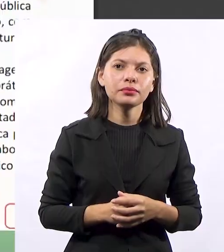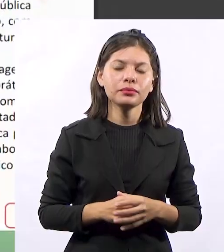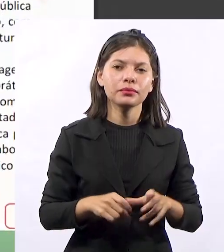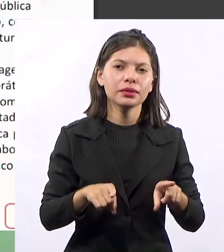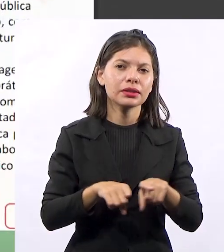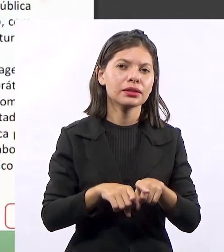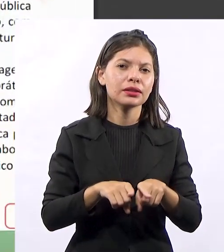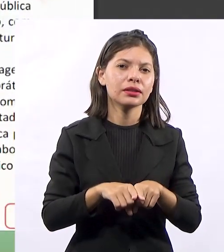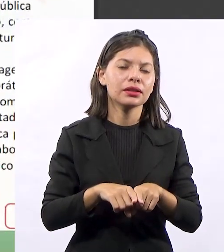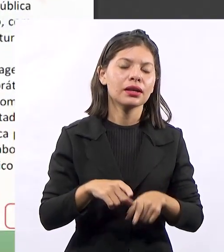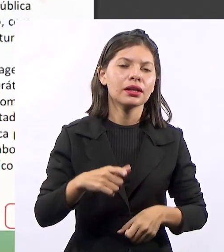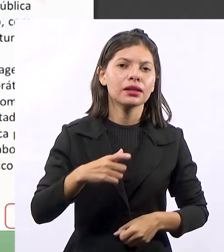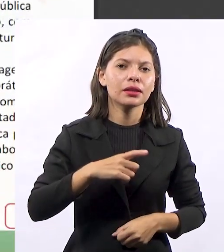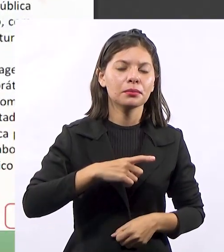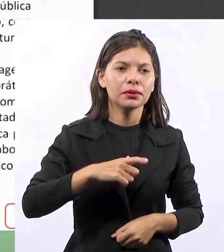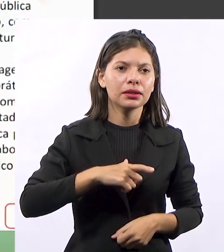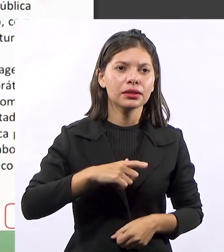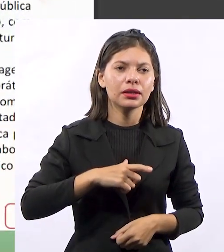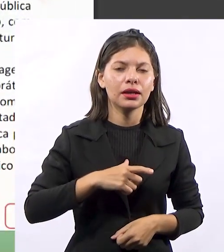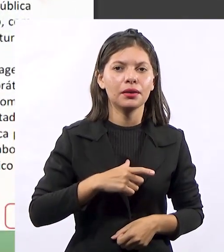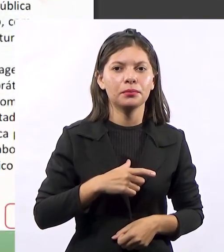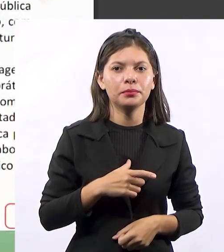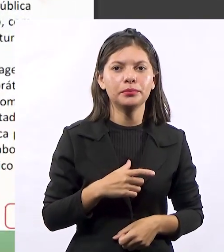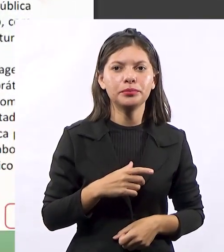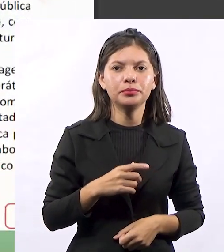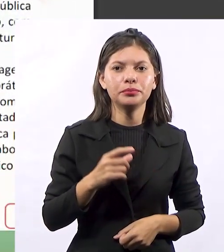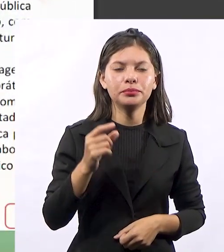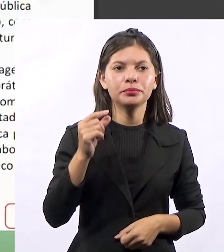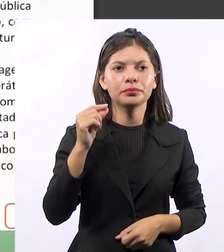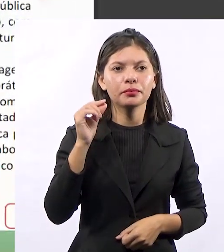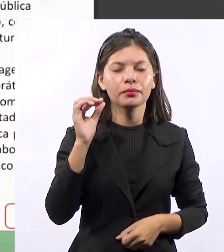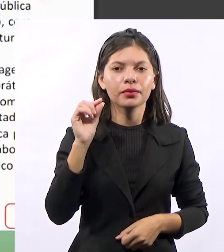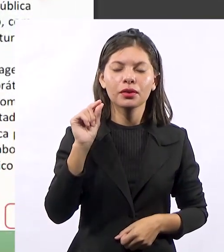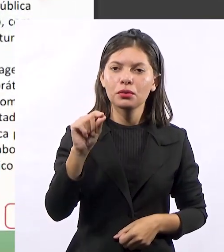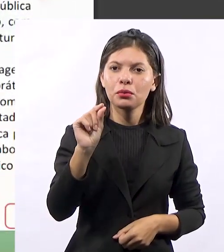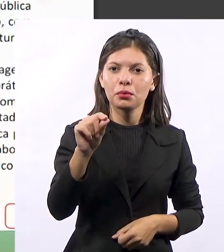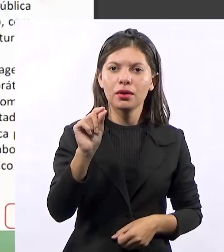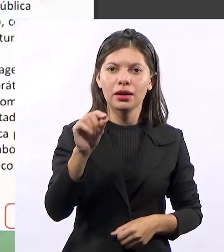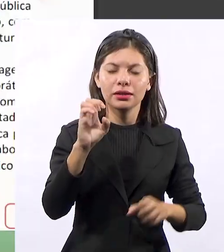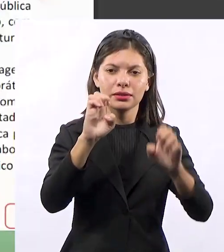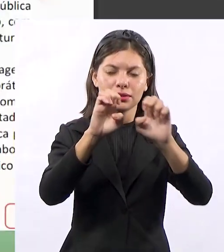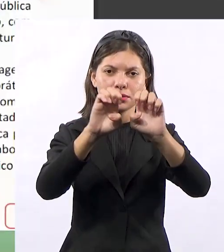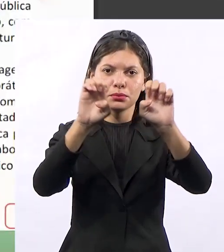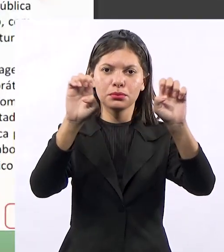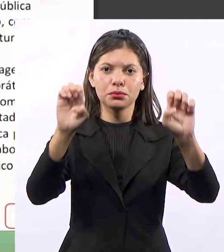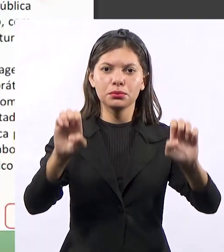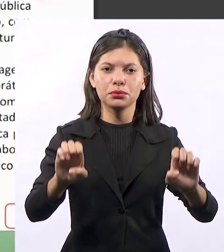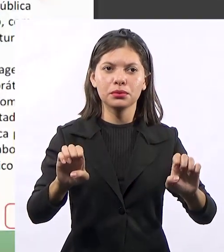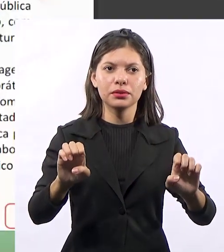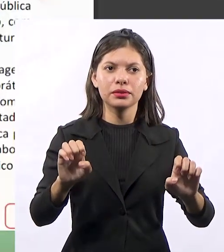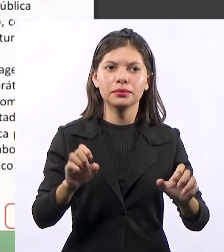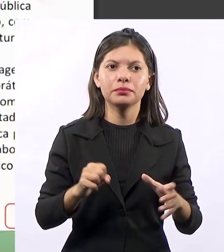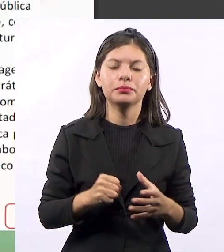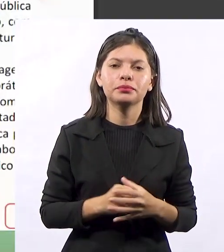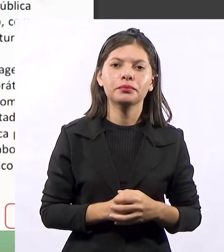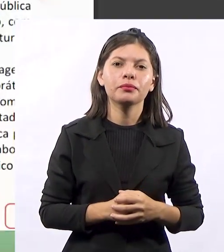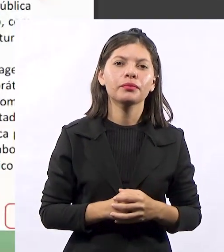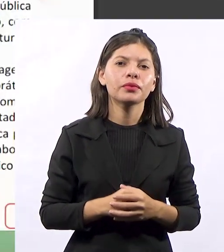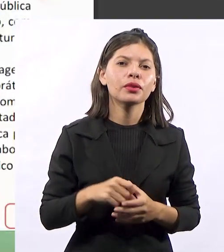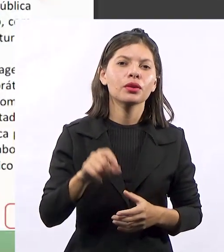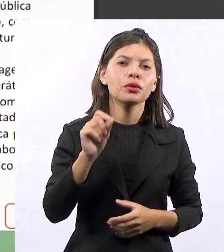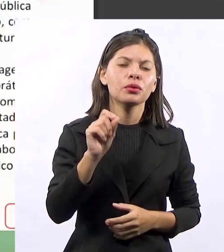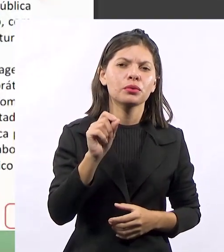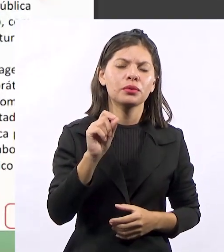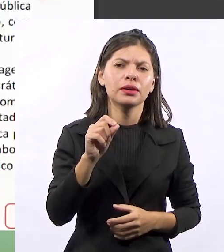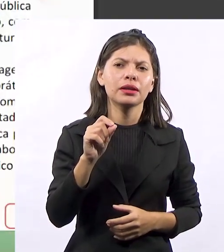tem a seguinte proposição, olha, a gente coloca quais são as estruturas e a gente